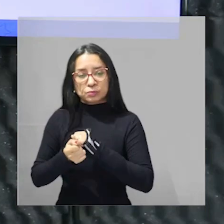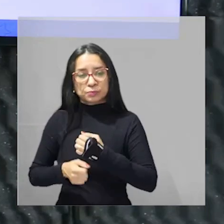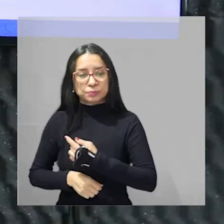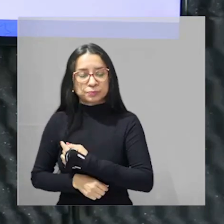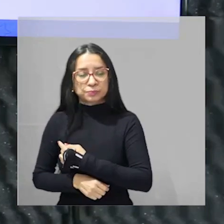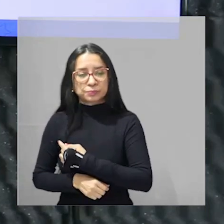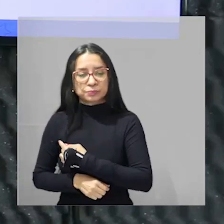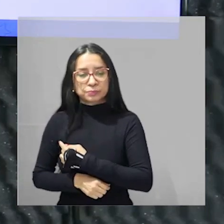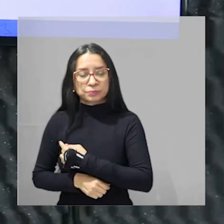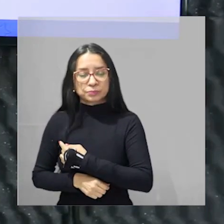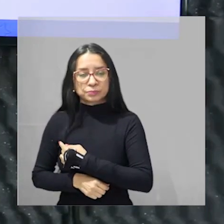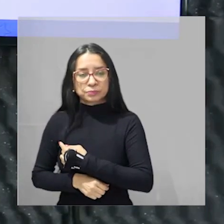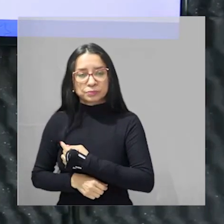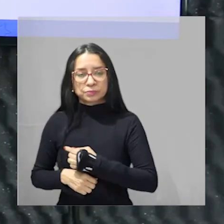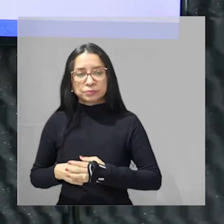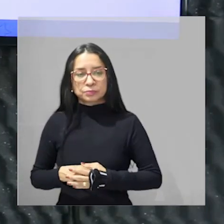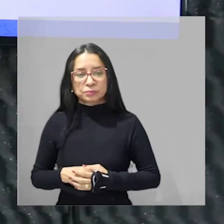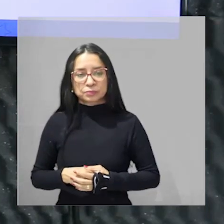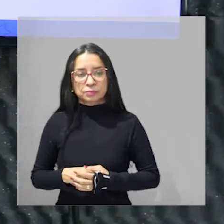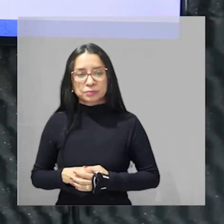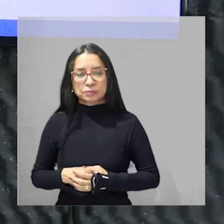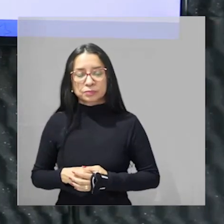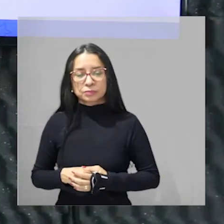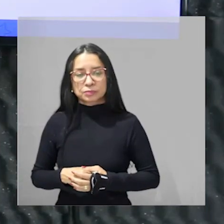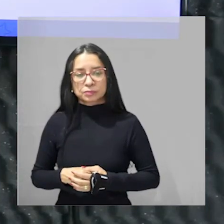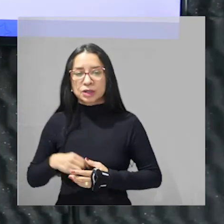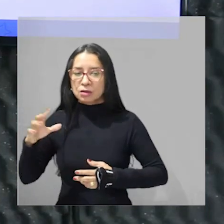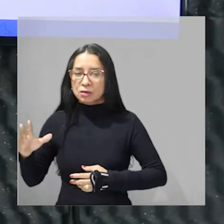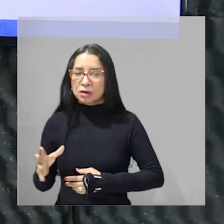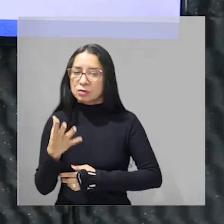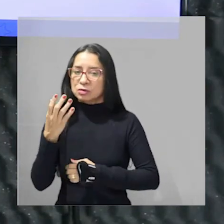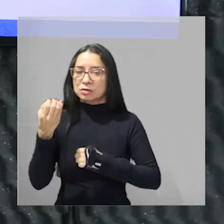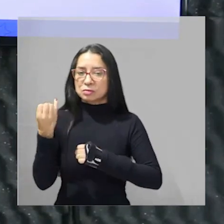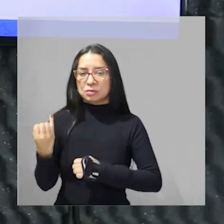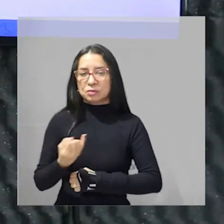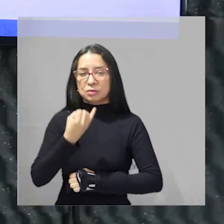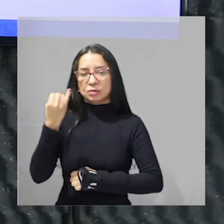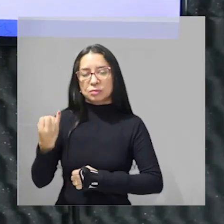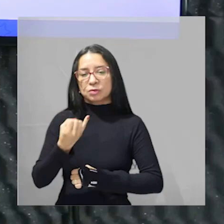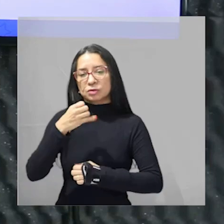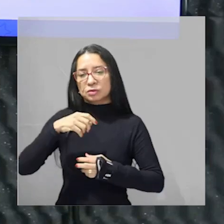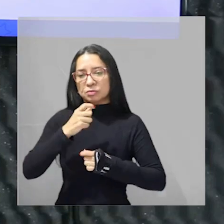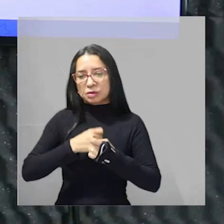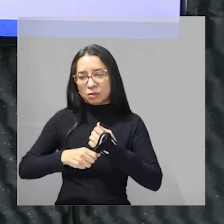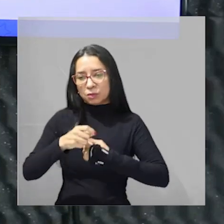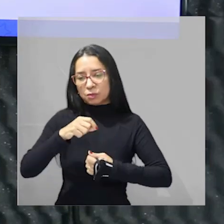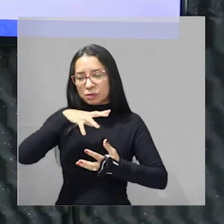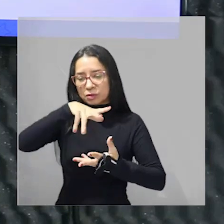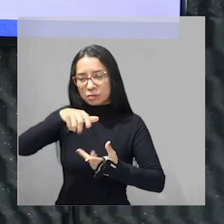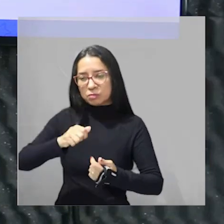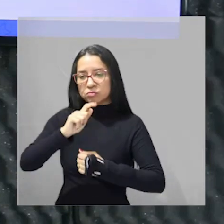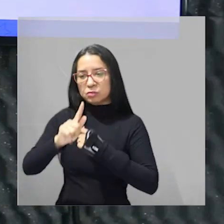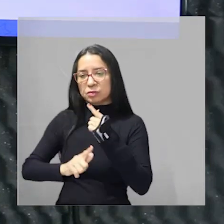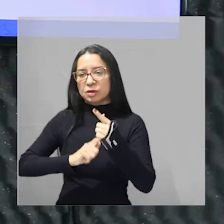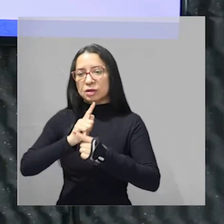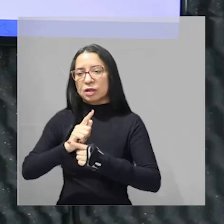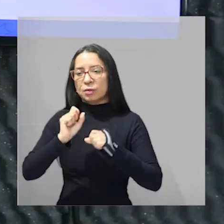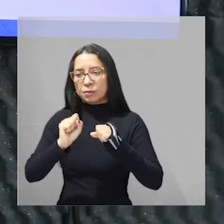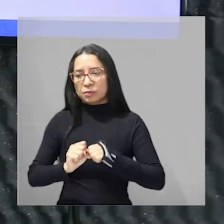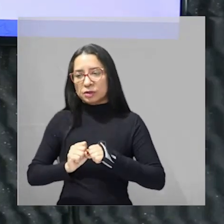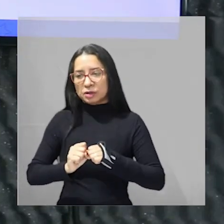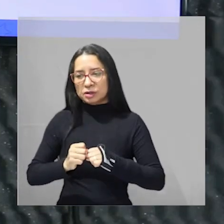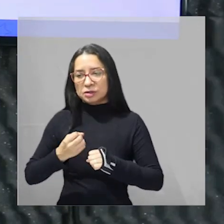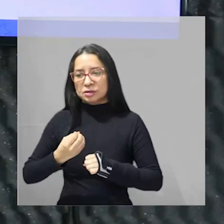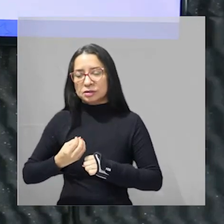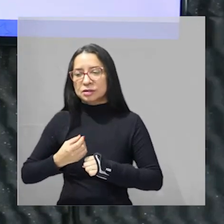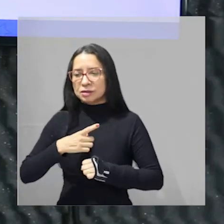pudesse existir, é a grande novidade da nova ordem mundial. Podemos assistir aos acontecimentos e acompanhá-los